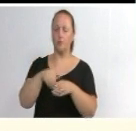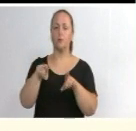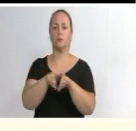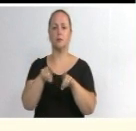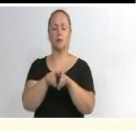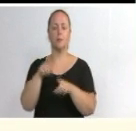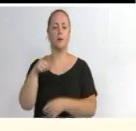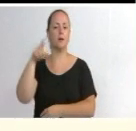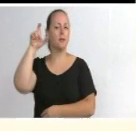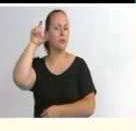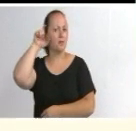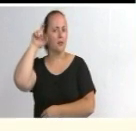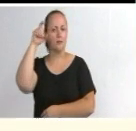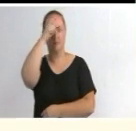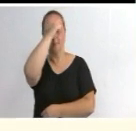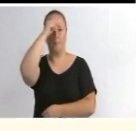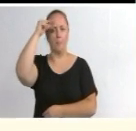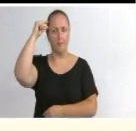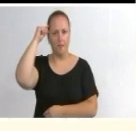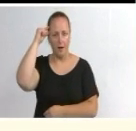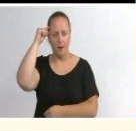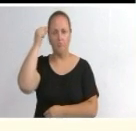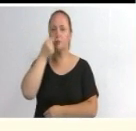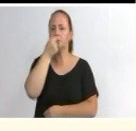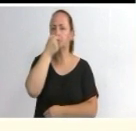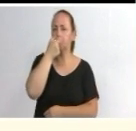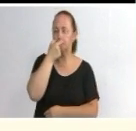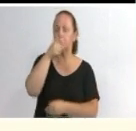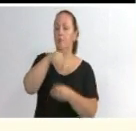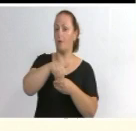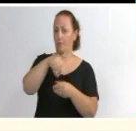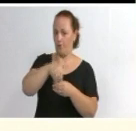voto. Vereador Marcos da Rosa, seu voto. Vereador Aldemar Becker, seu voto.